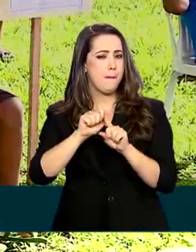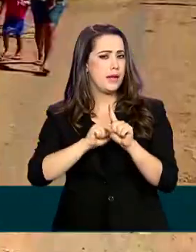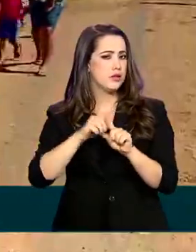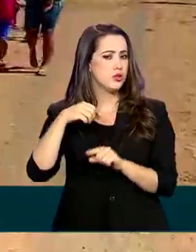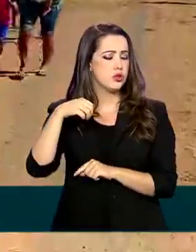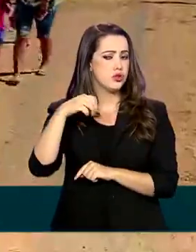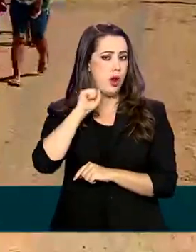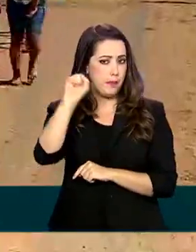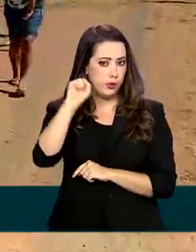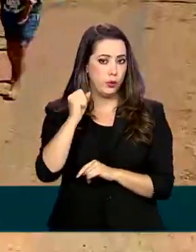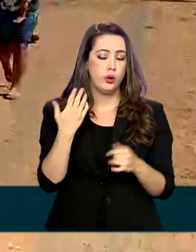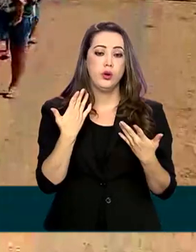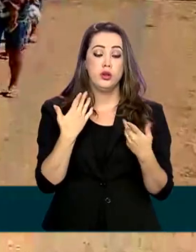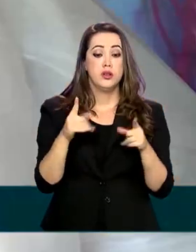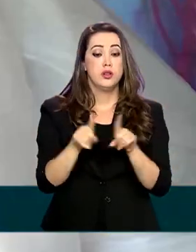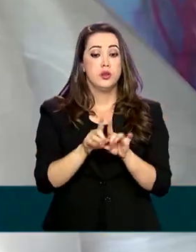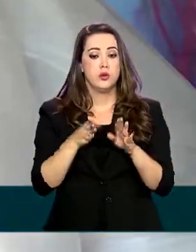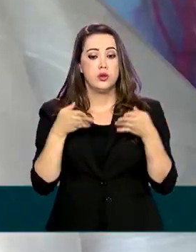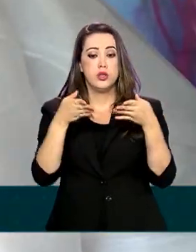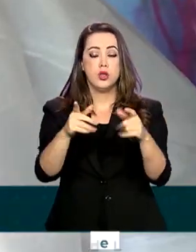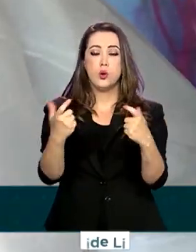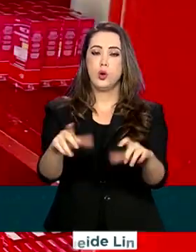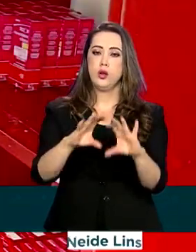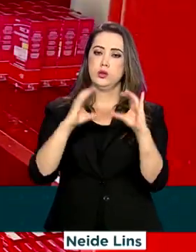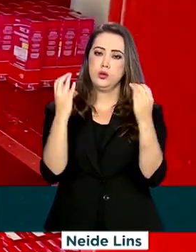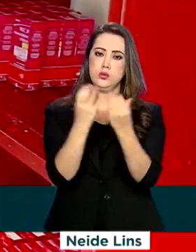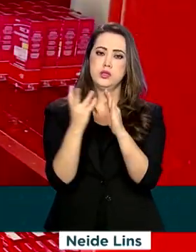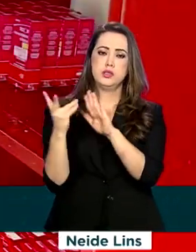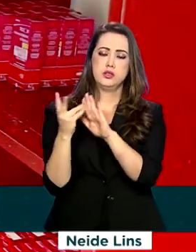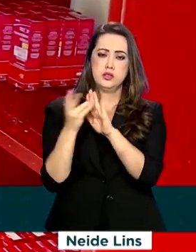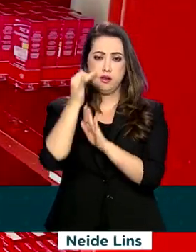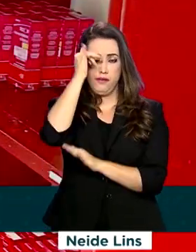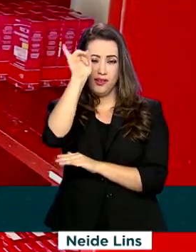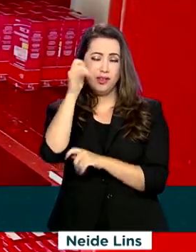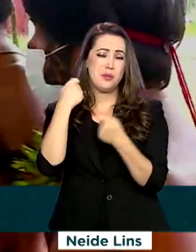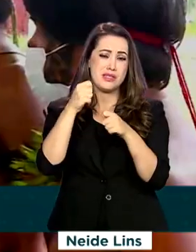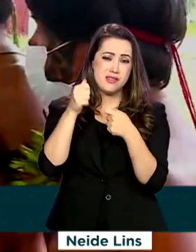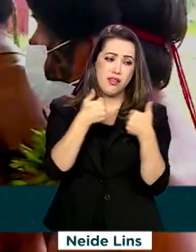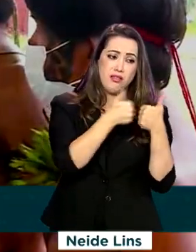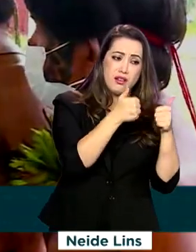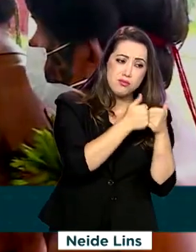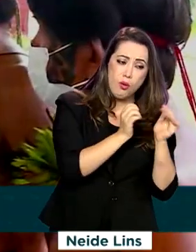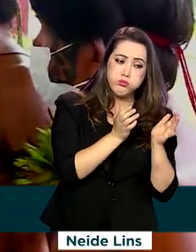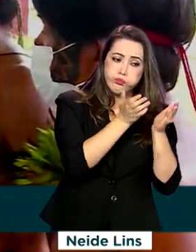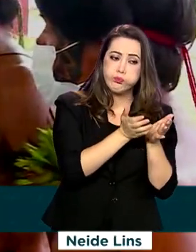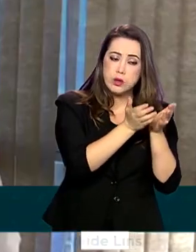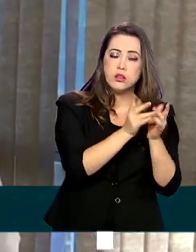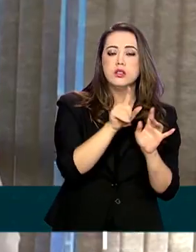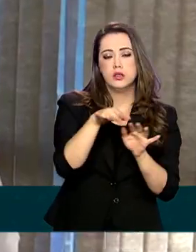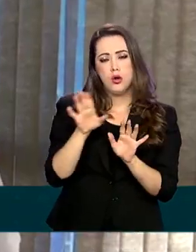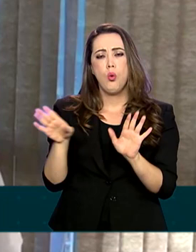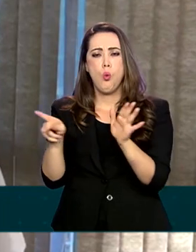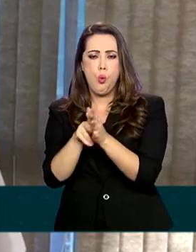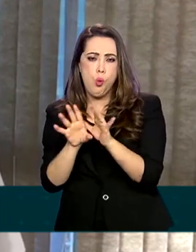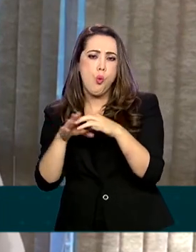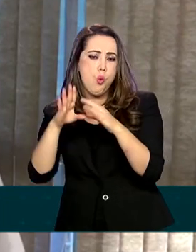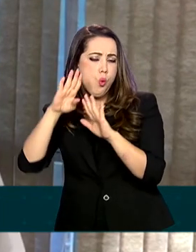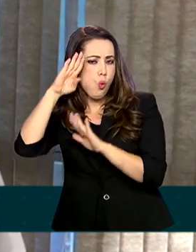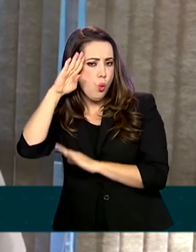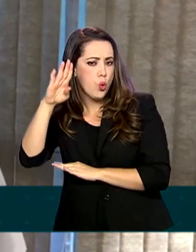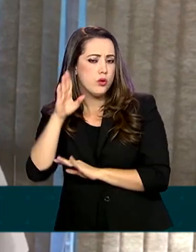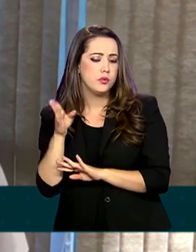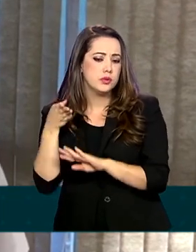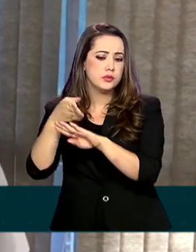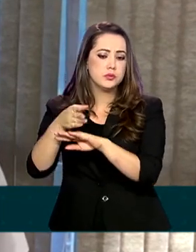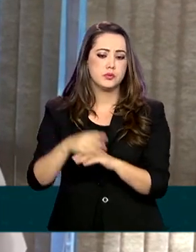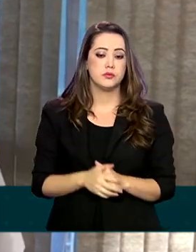nas aldeias evita o deslocamento para os grandes centros. 34 mil militares trabalham na missão. Mais de 200 operações